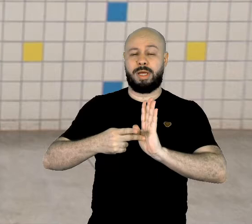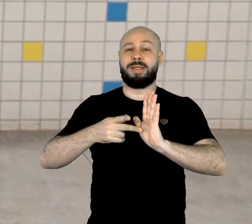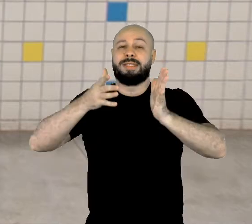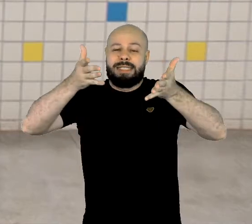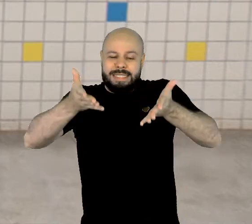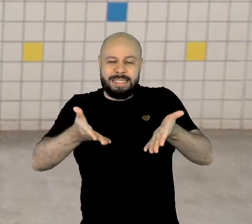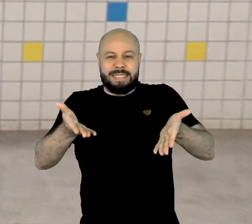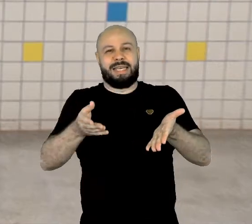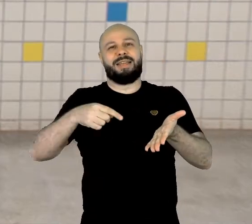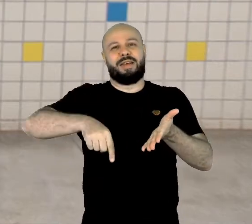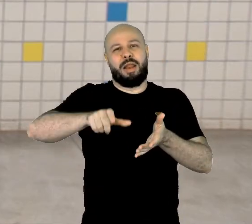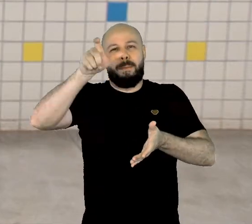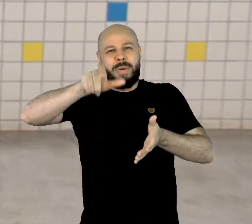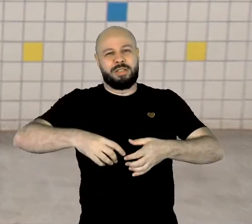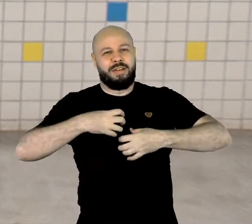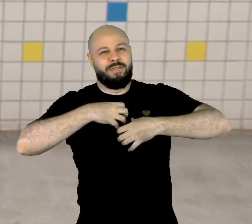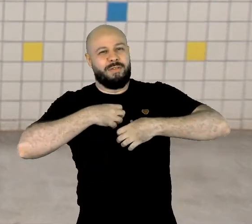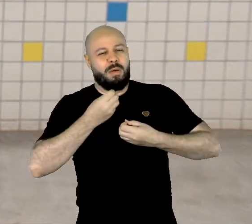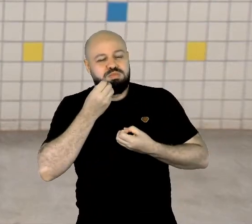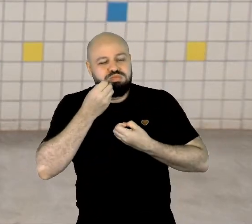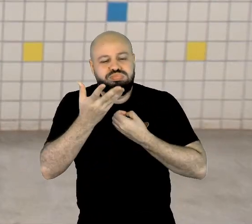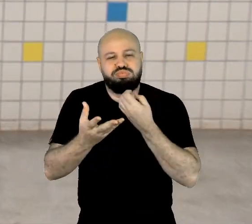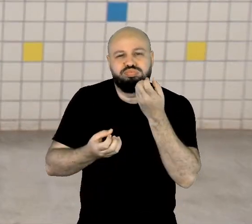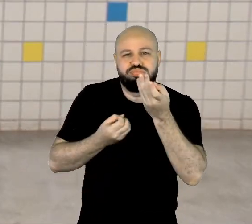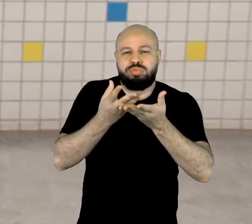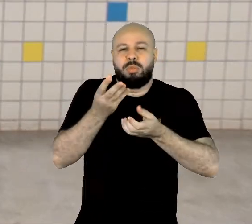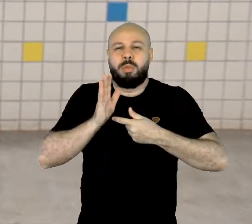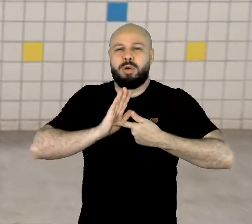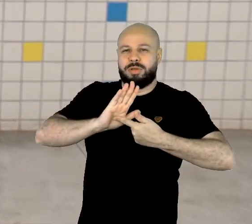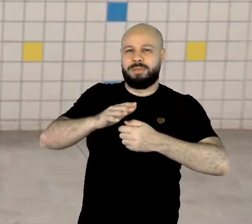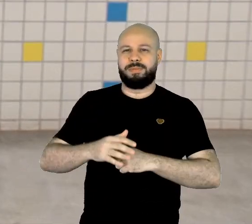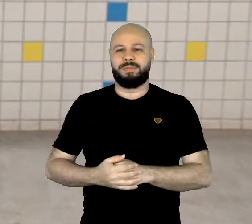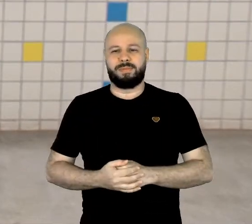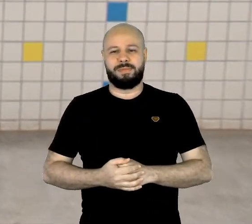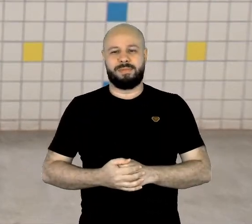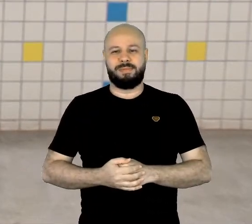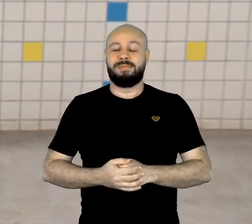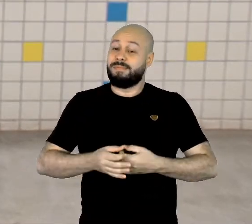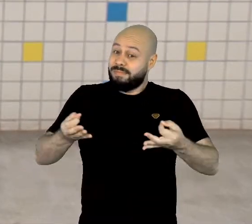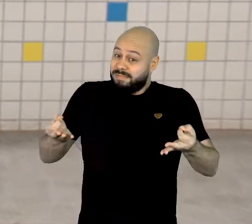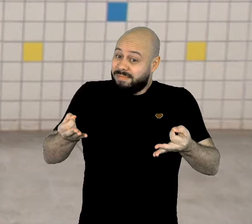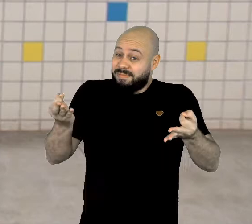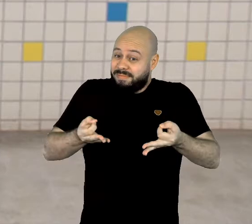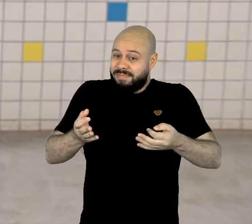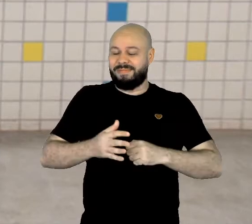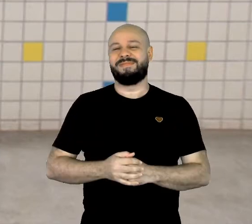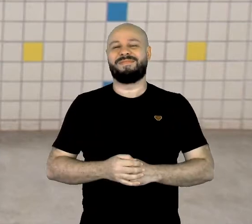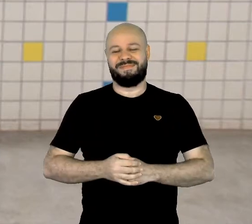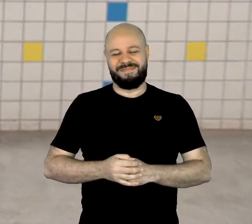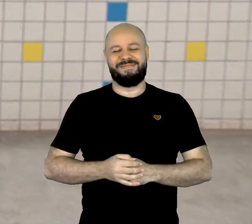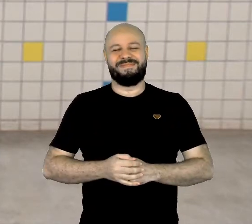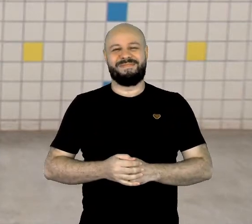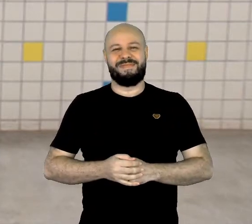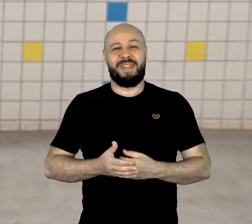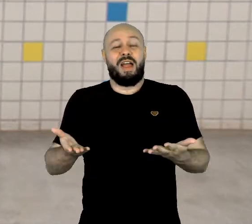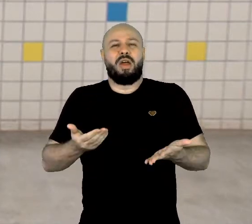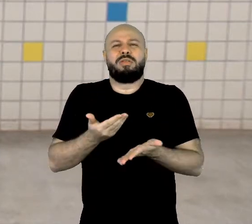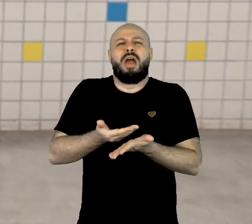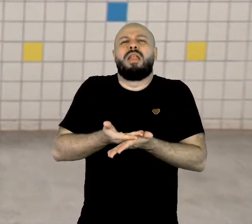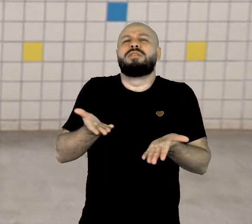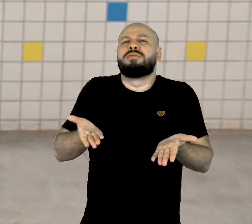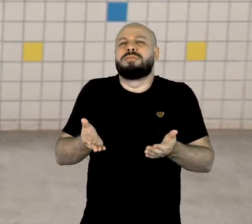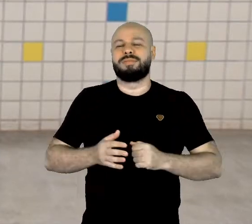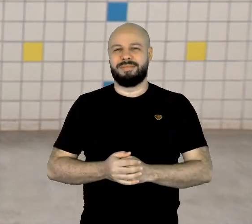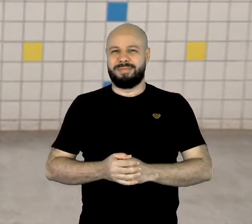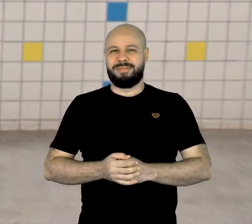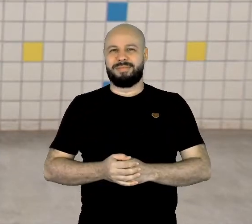compreender o que o personagem estava querendo passar e mostrar. Não foi assim? Muito bem. E na aula de hoje? Hoje